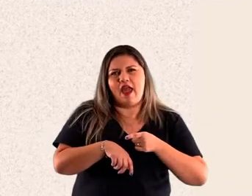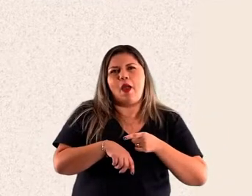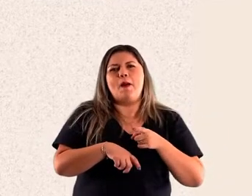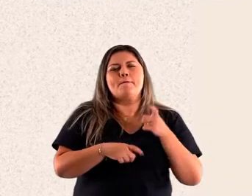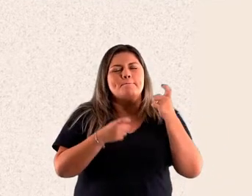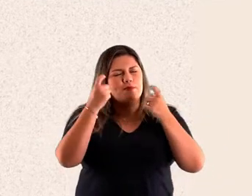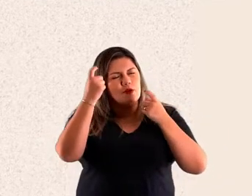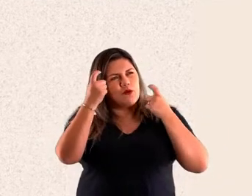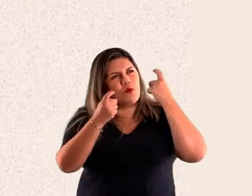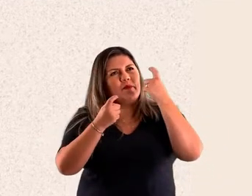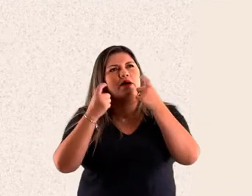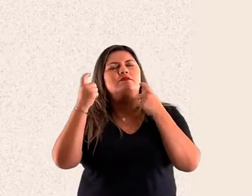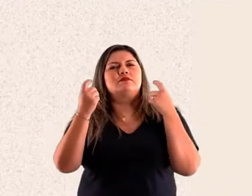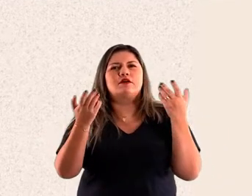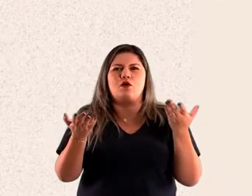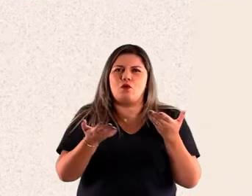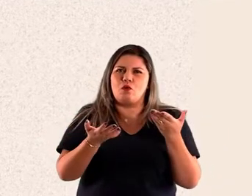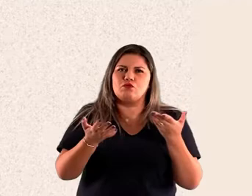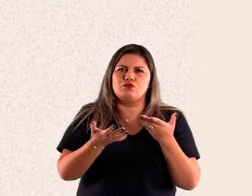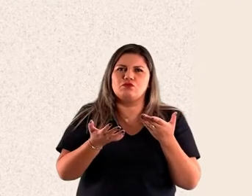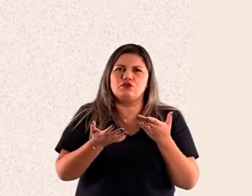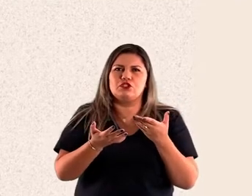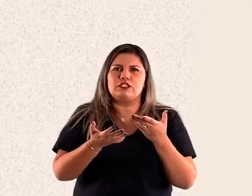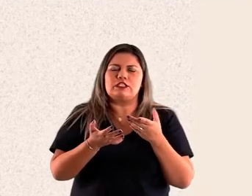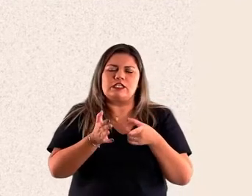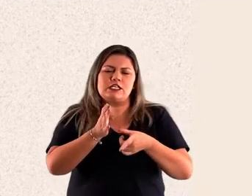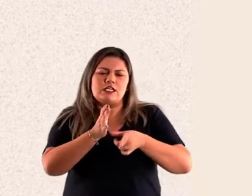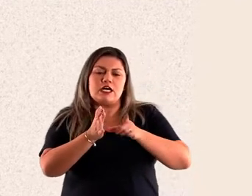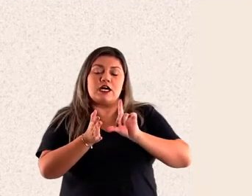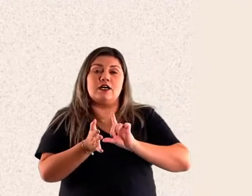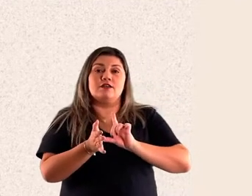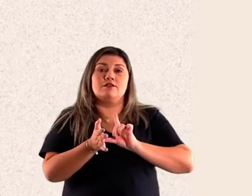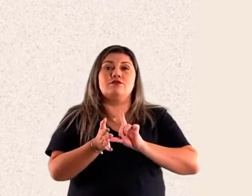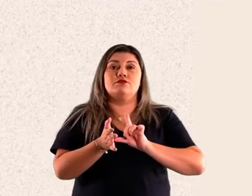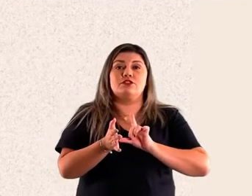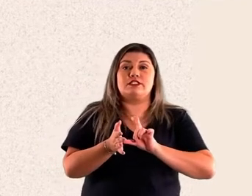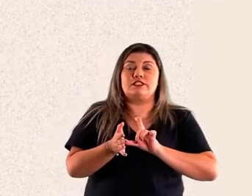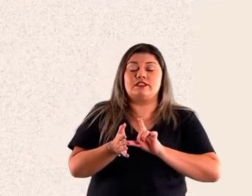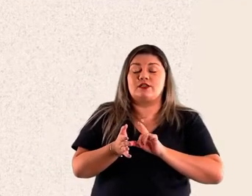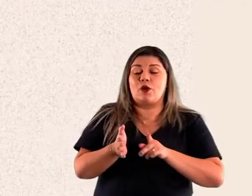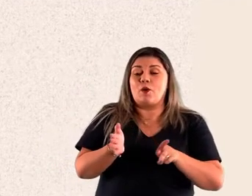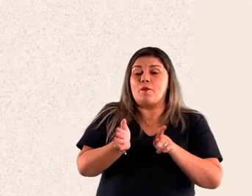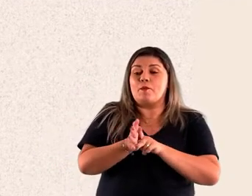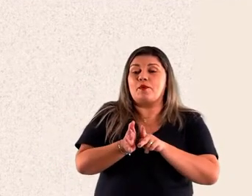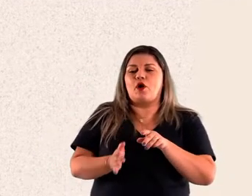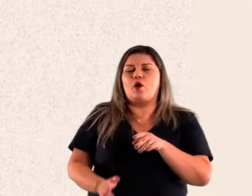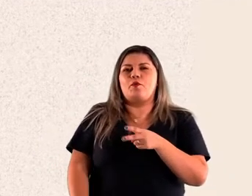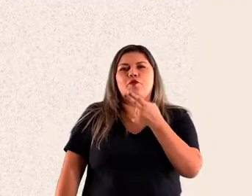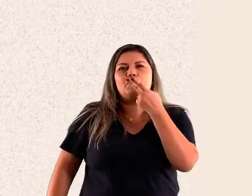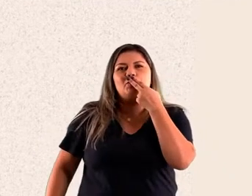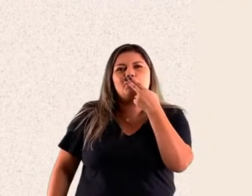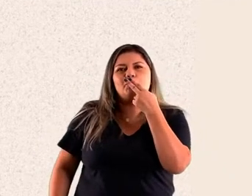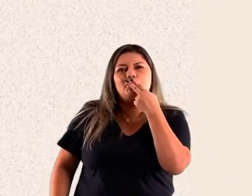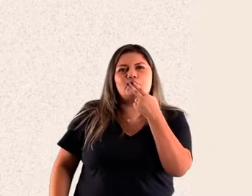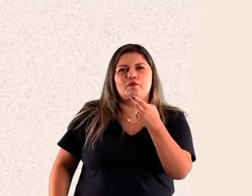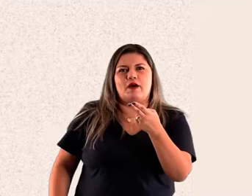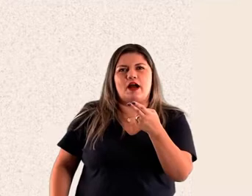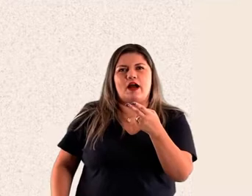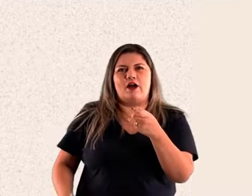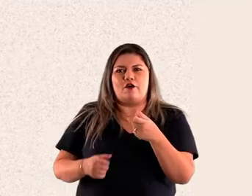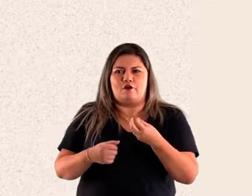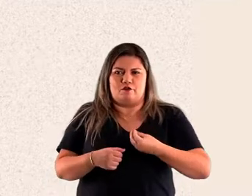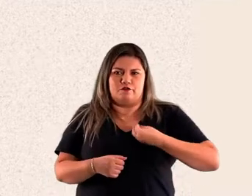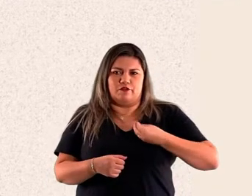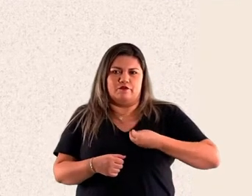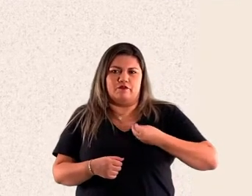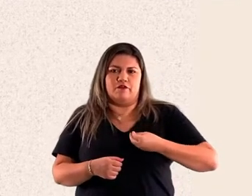preocupação e a vem antes do próprio tabagismo tão mata mais estar isolados